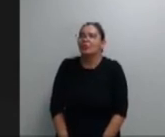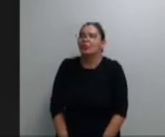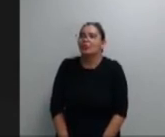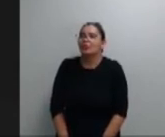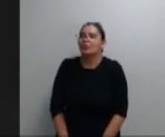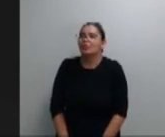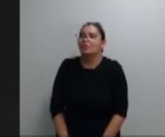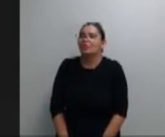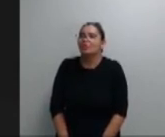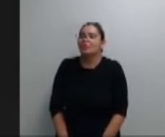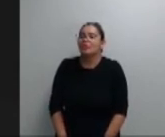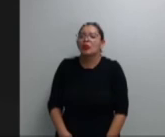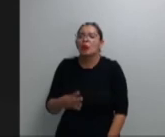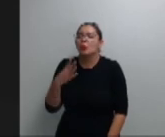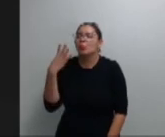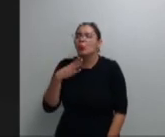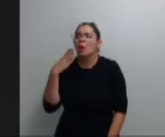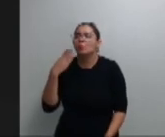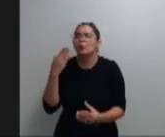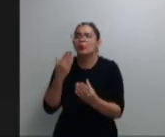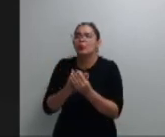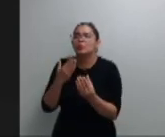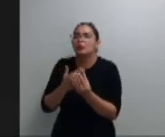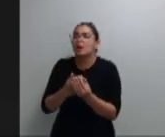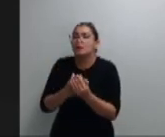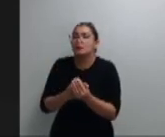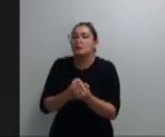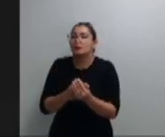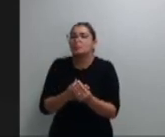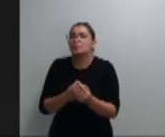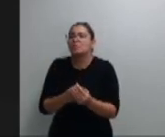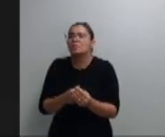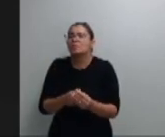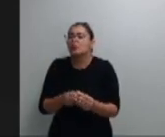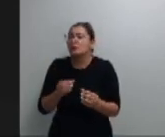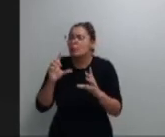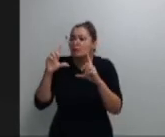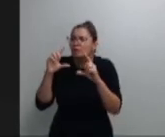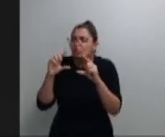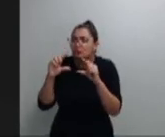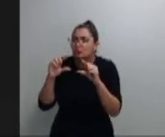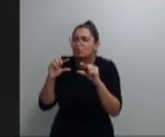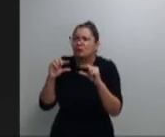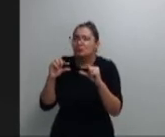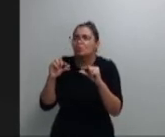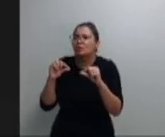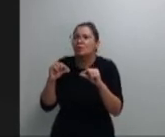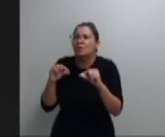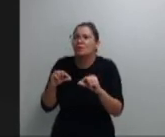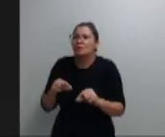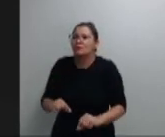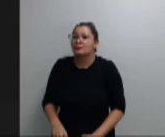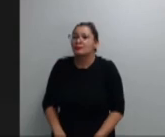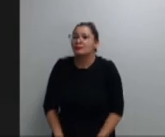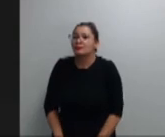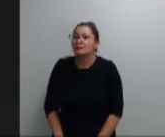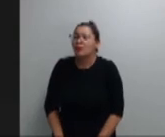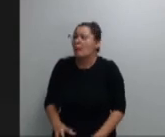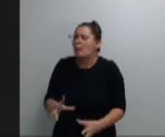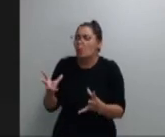quatro processos que vossa excelência destacou do ministro Gurgel só pra gente diminuir porque eu acho que vai ser muito acúmulo senhor presidente pra